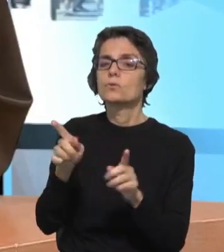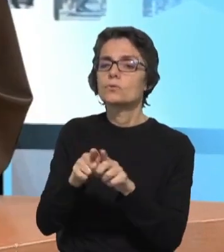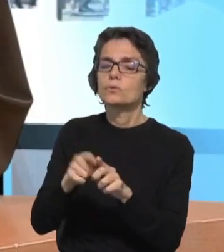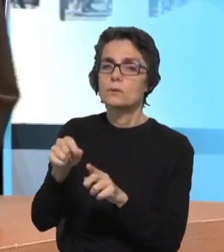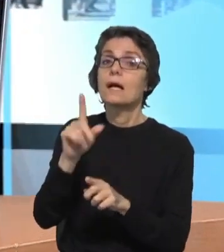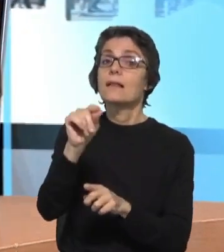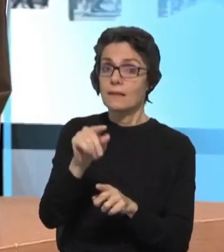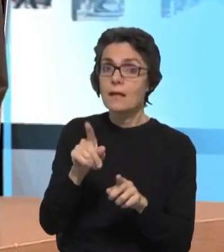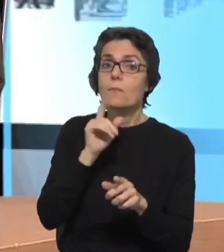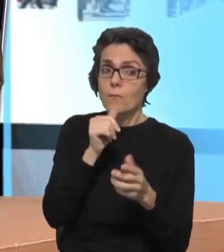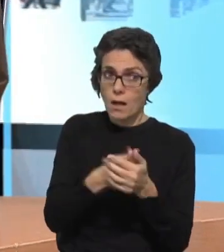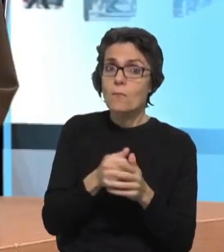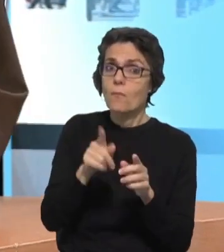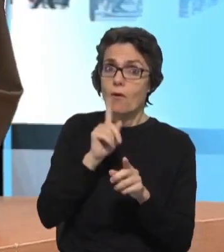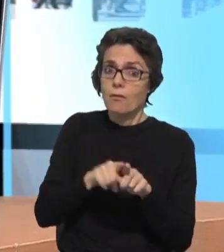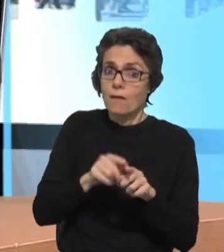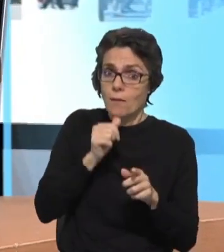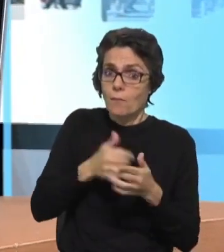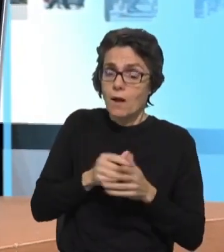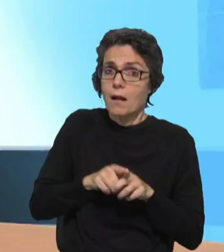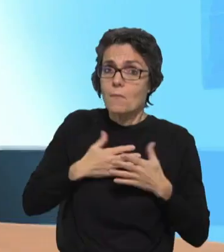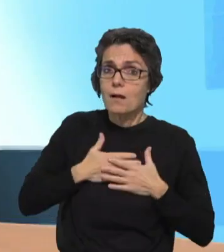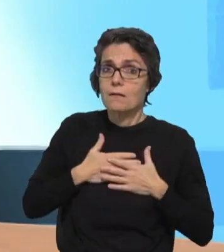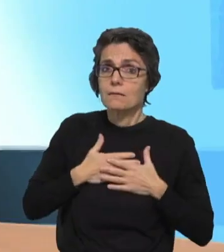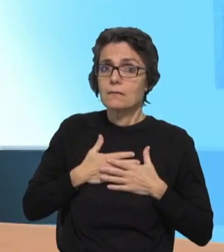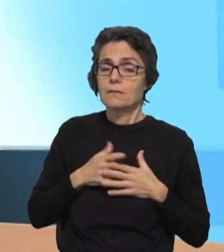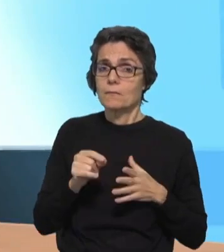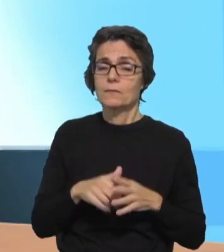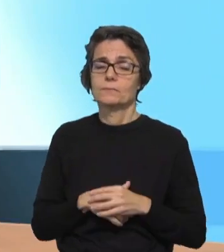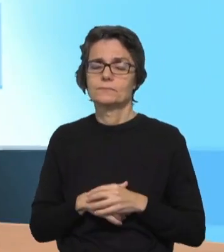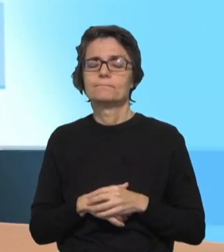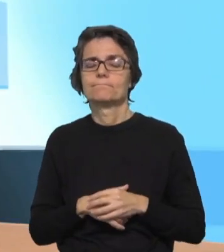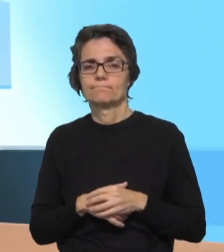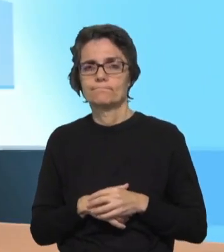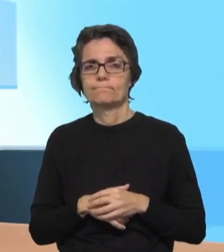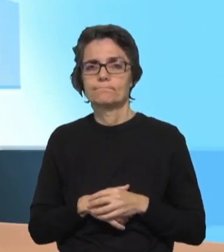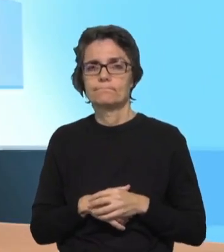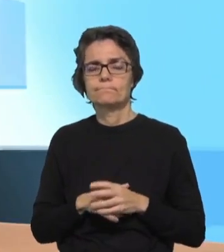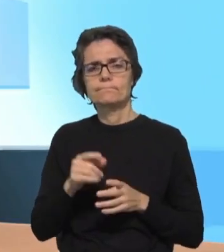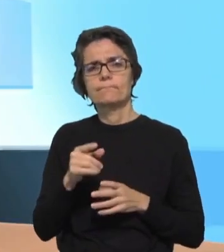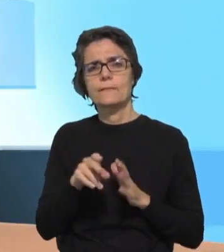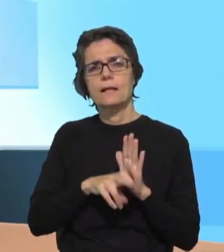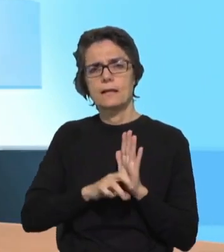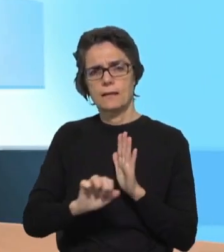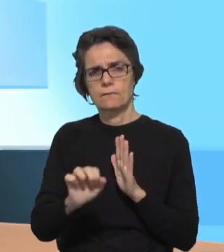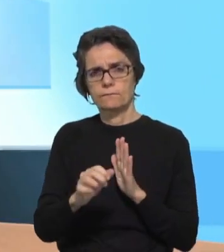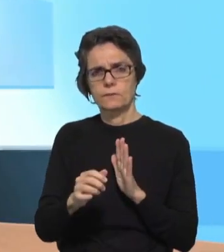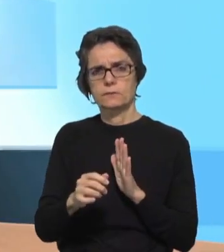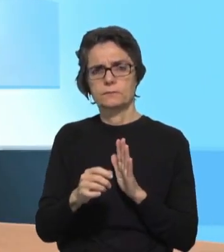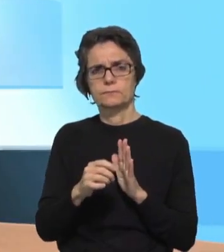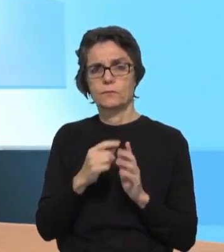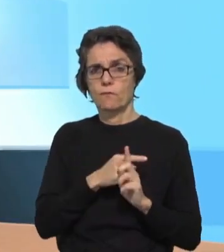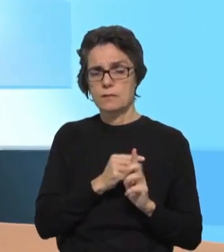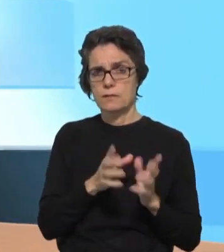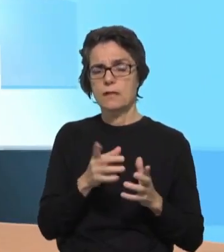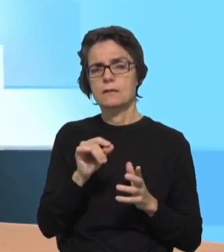até a morte. Sim, a irmã morte, não é? A irmã morte. Uma regra que define a vida dos frades menores, franciscanos, mas que define também a